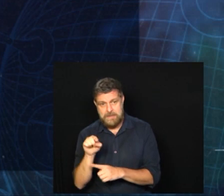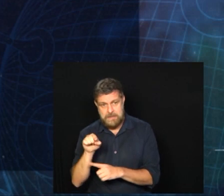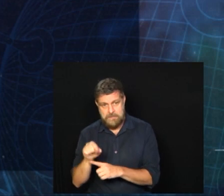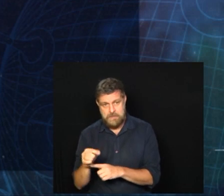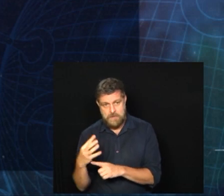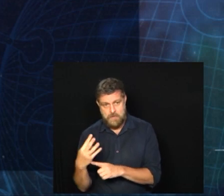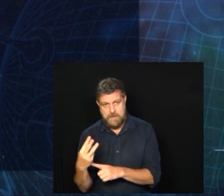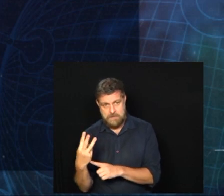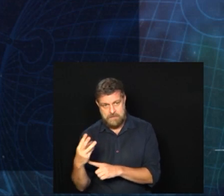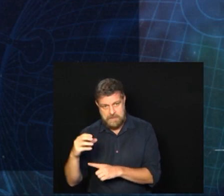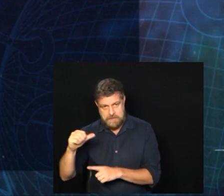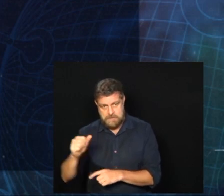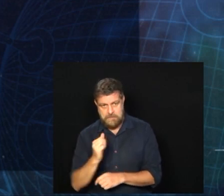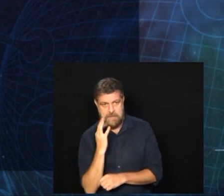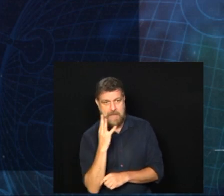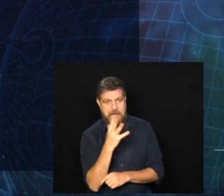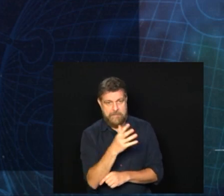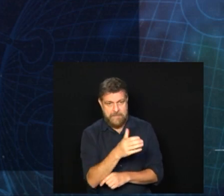30.439, Americana,